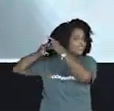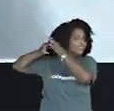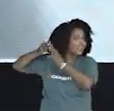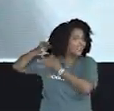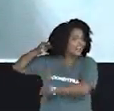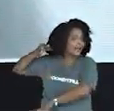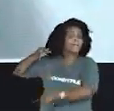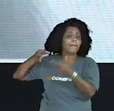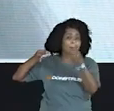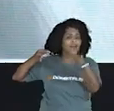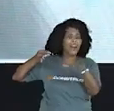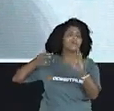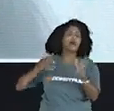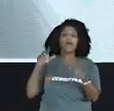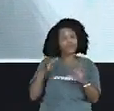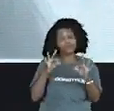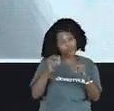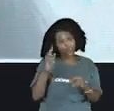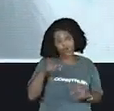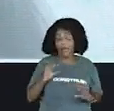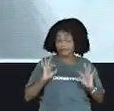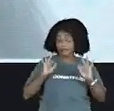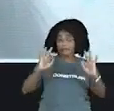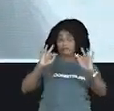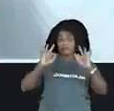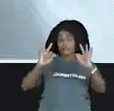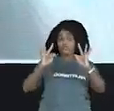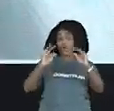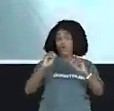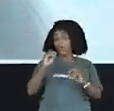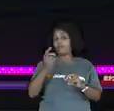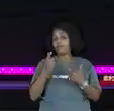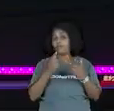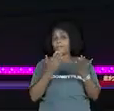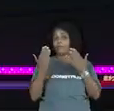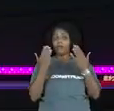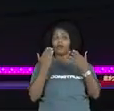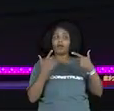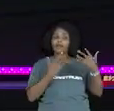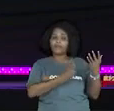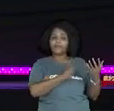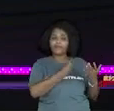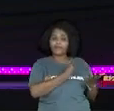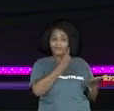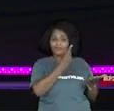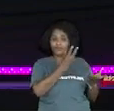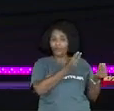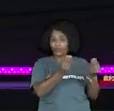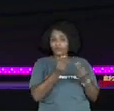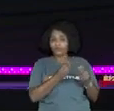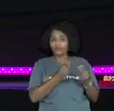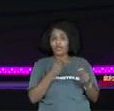ahh mais baratinho é mas essa coisa toda Isso já é um luxo perto do que a vida Oi e